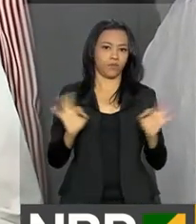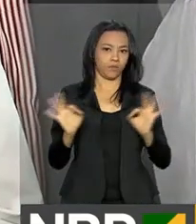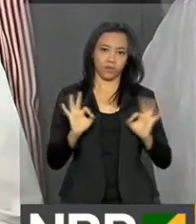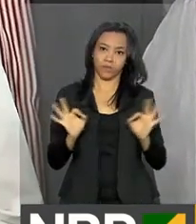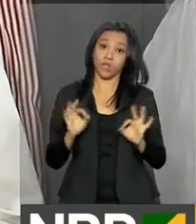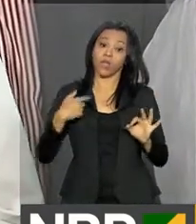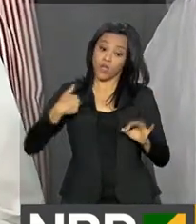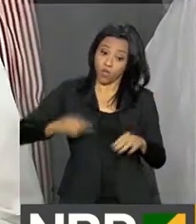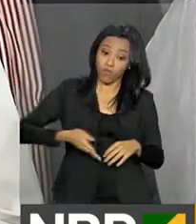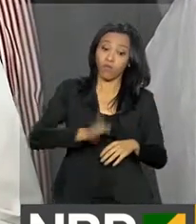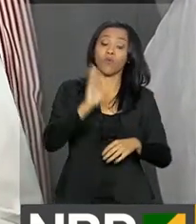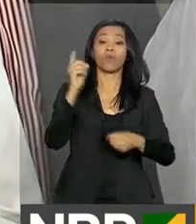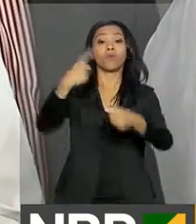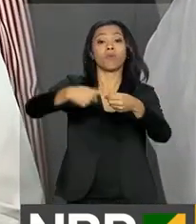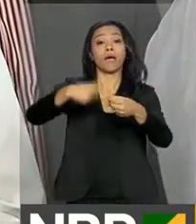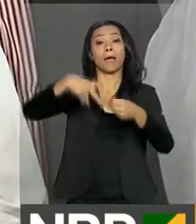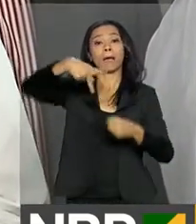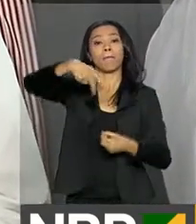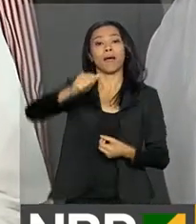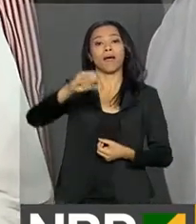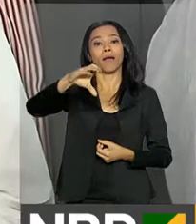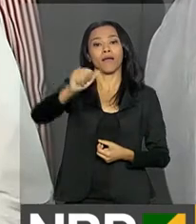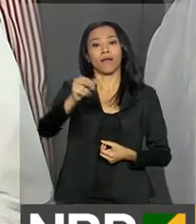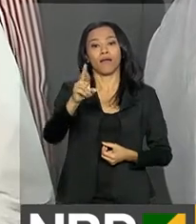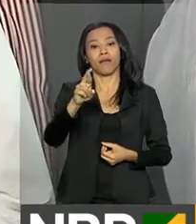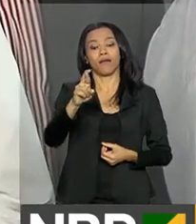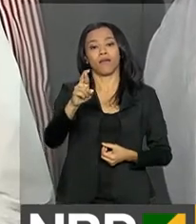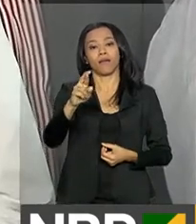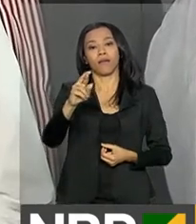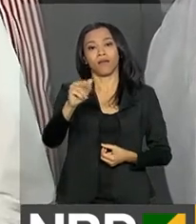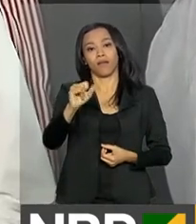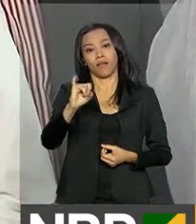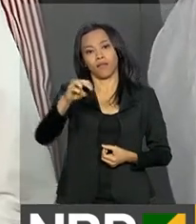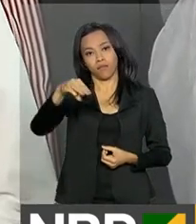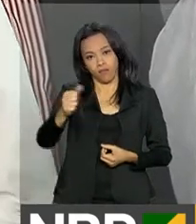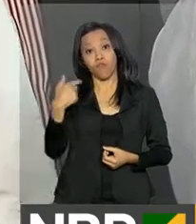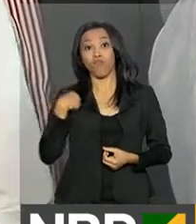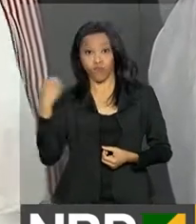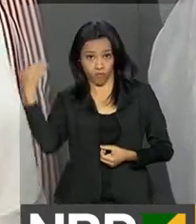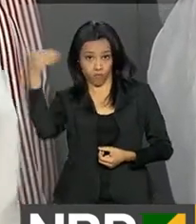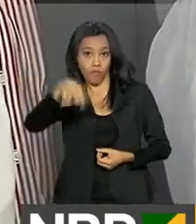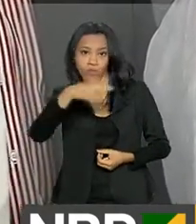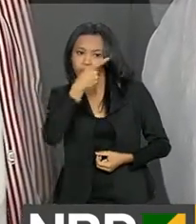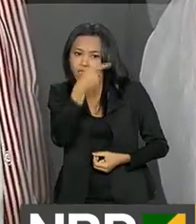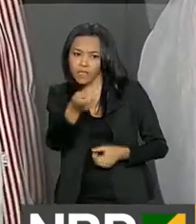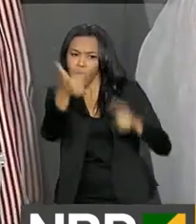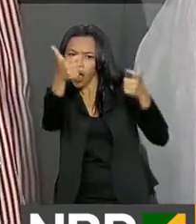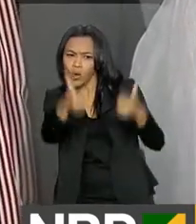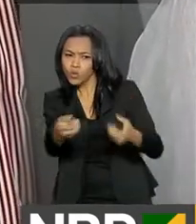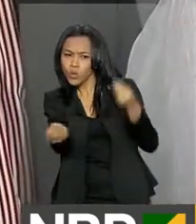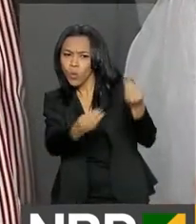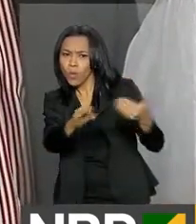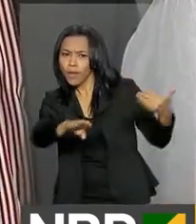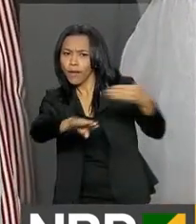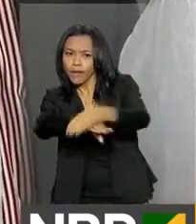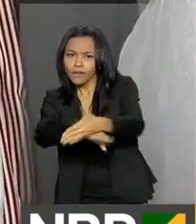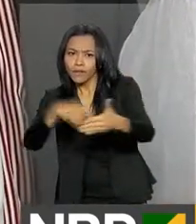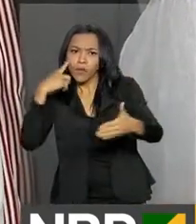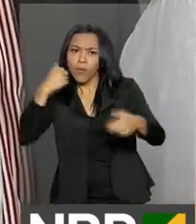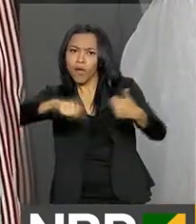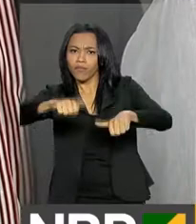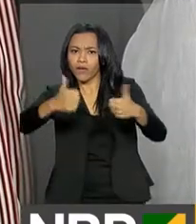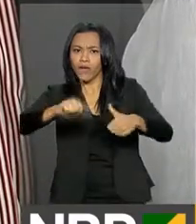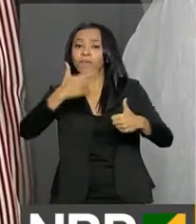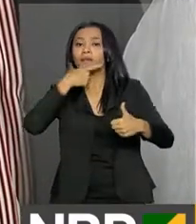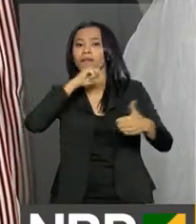para Pacaraima, exatamente para inspecionar um grupo, um local, onde se faz exatamente a triagem, a inspeção